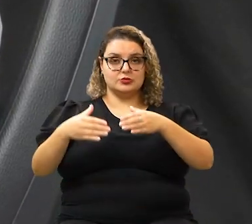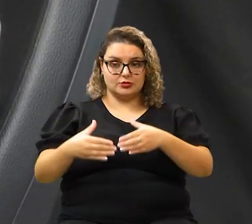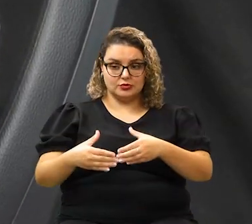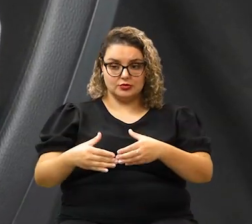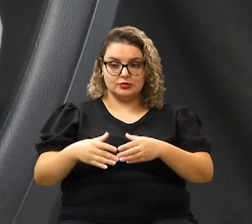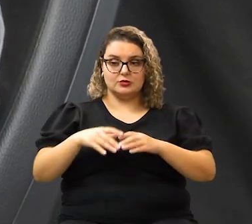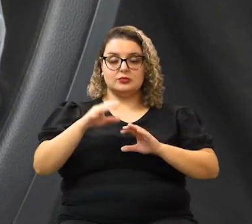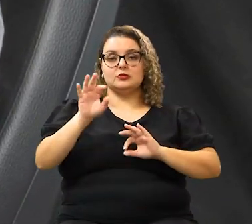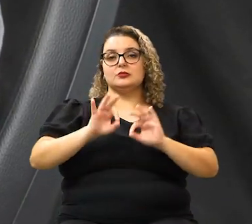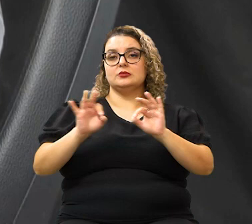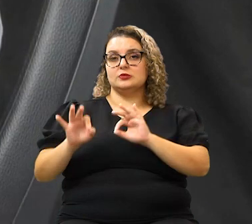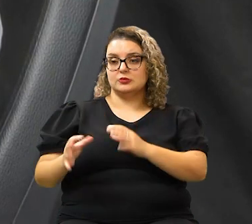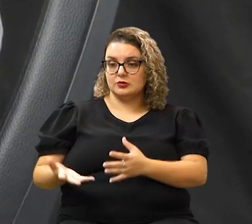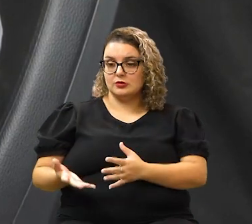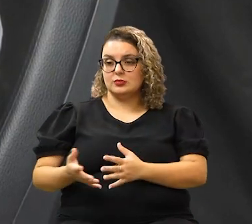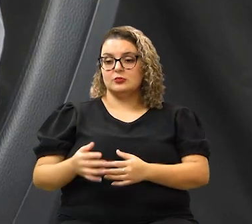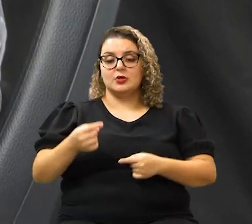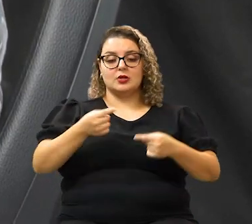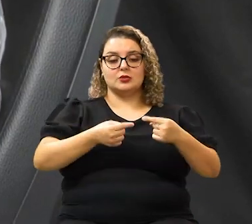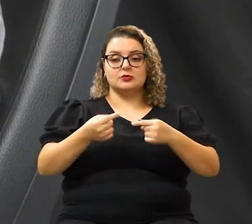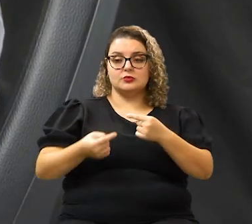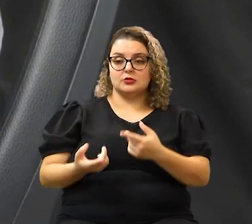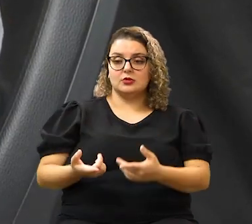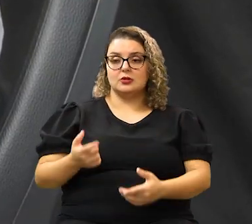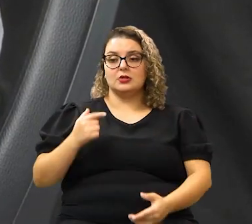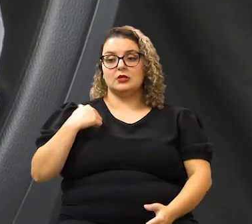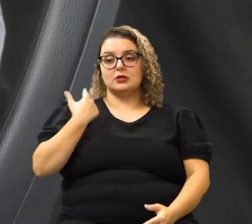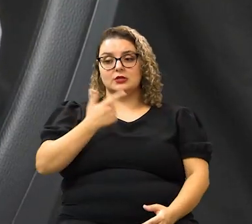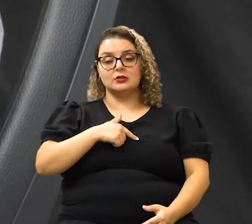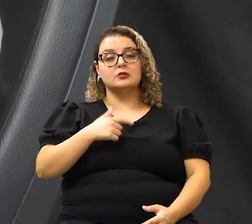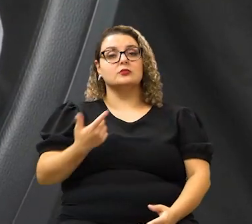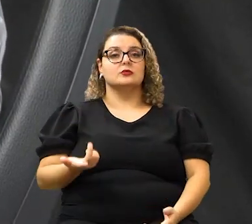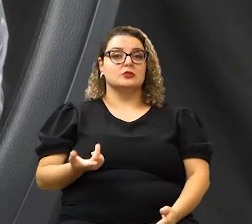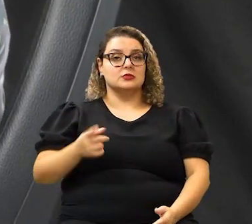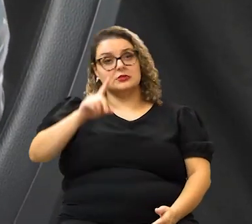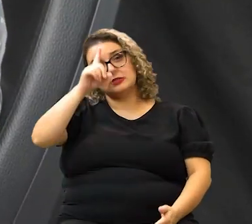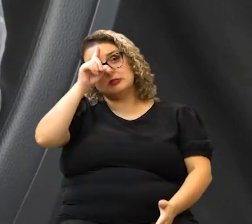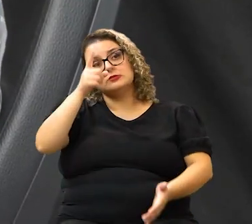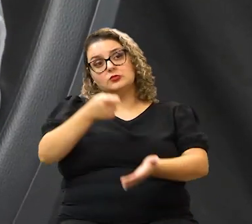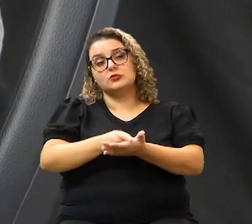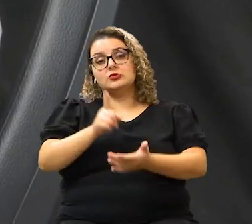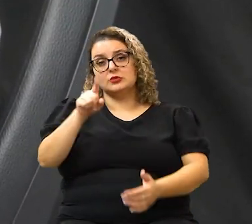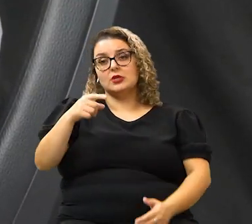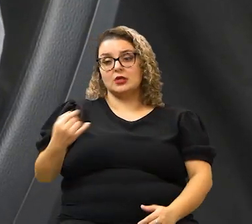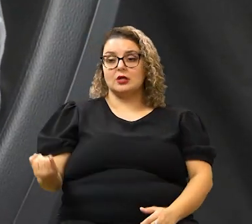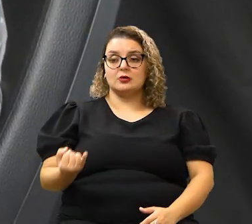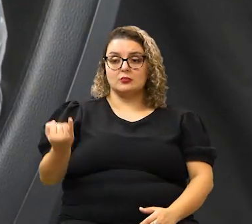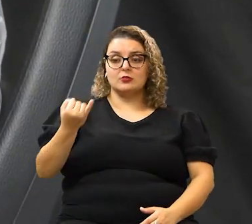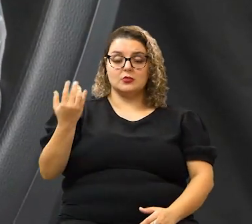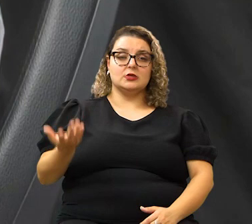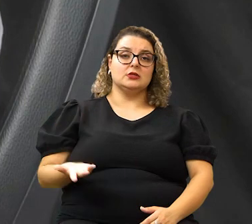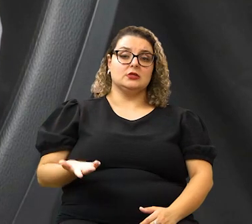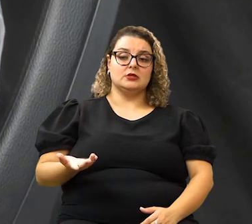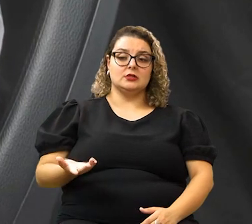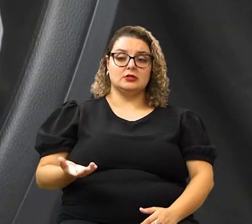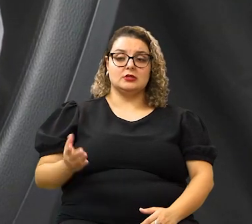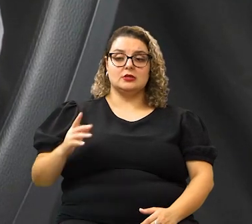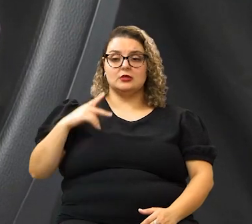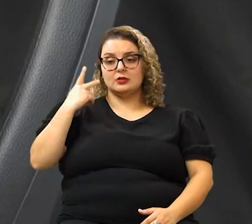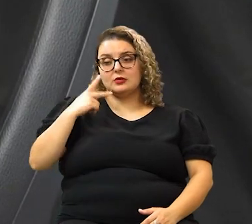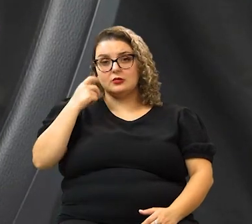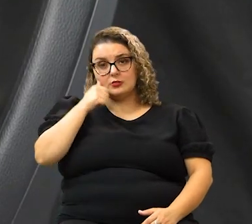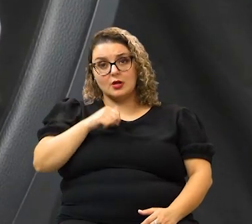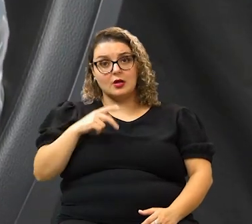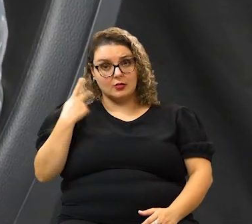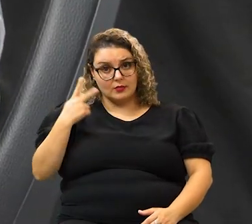nós discutimos que que era importante lançar uma candidatura a vereadora na cidade, e que era importante